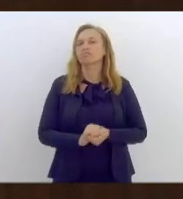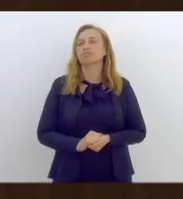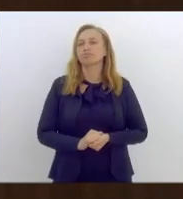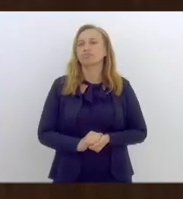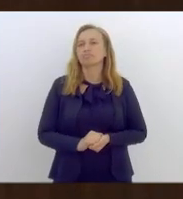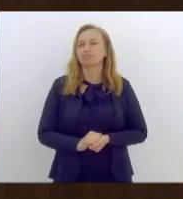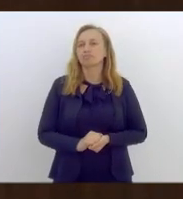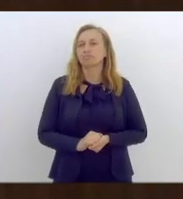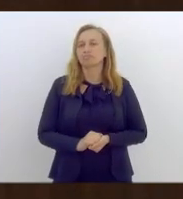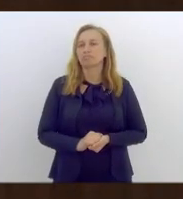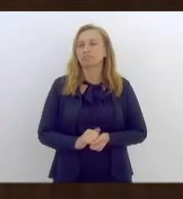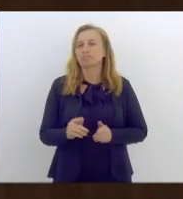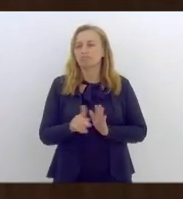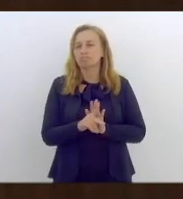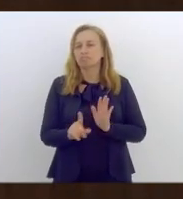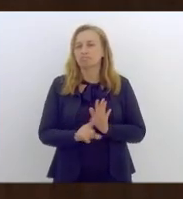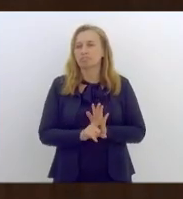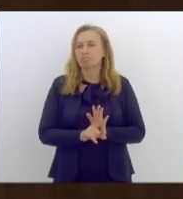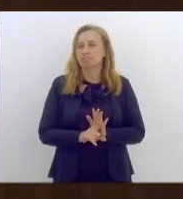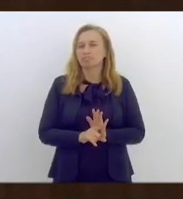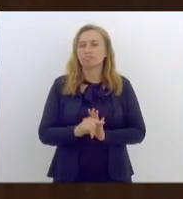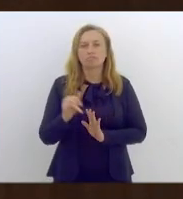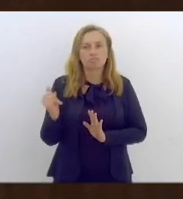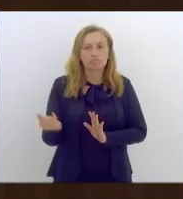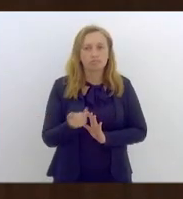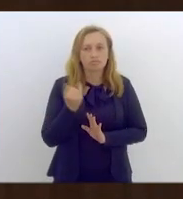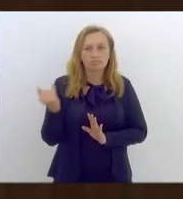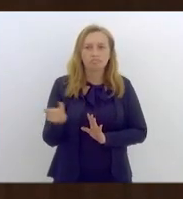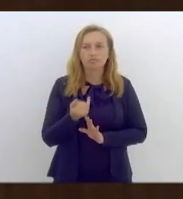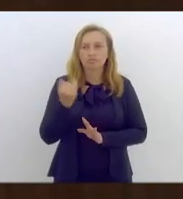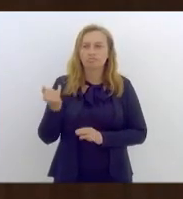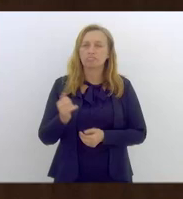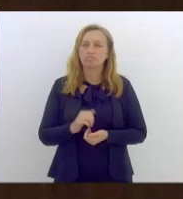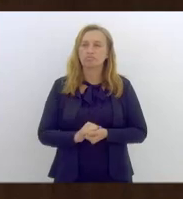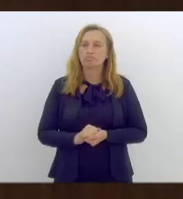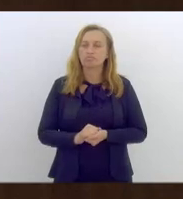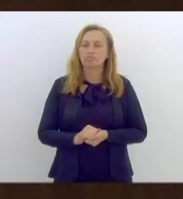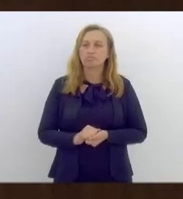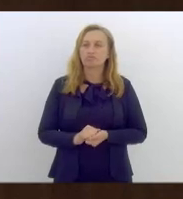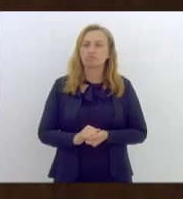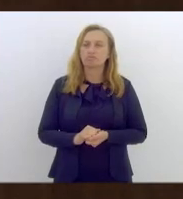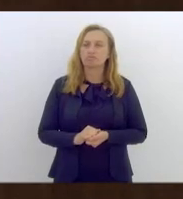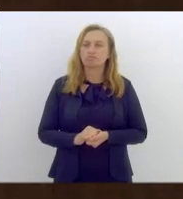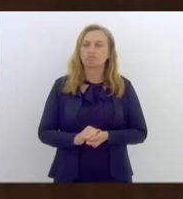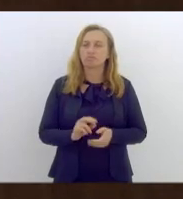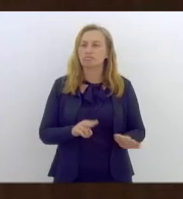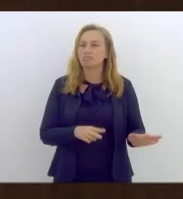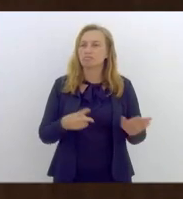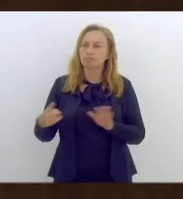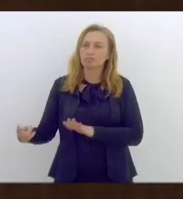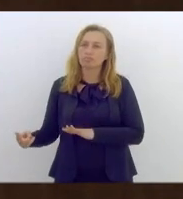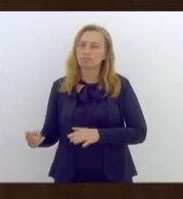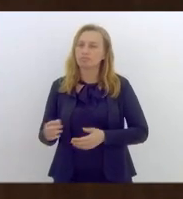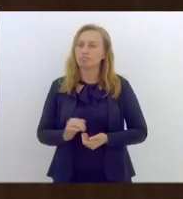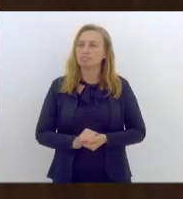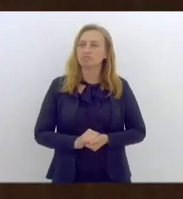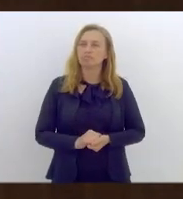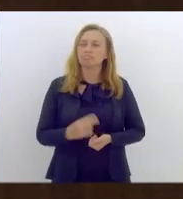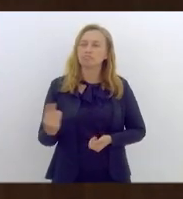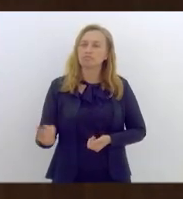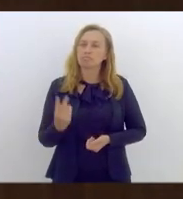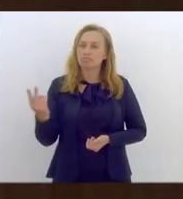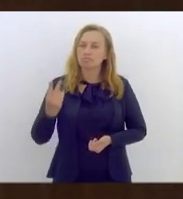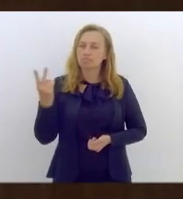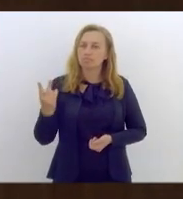né projeto de lei é extremamente meritório pois Visa instituir a semana referida a ser